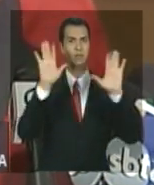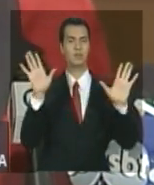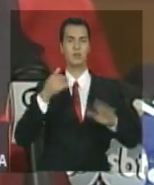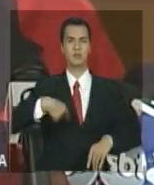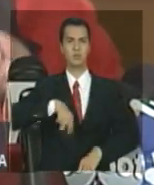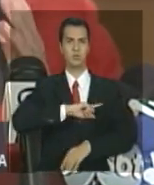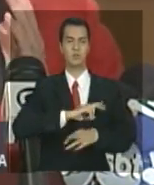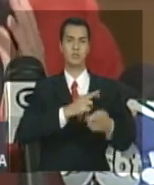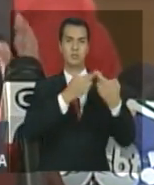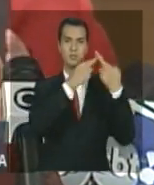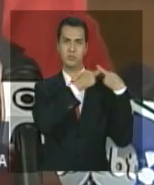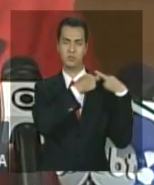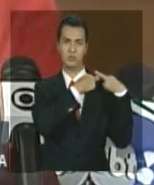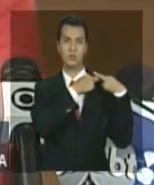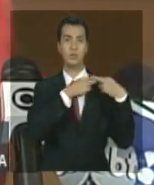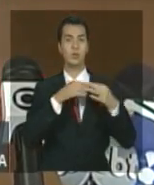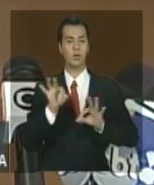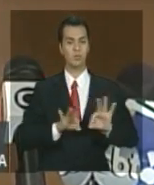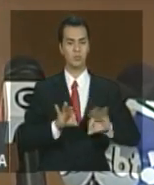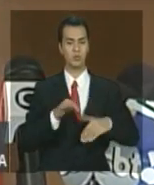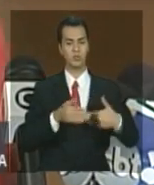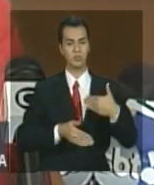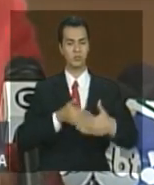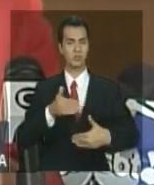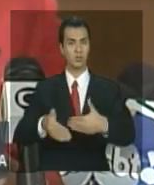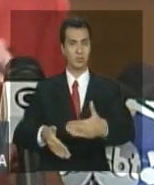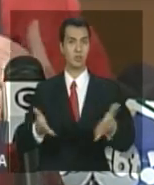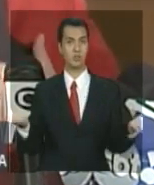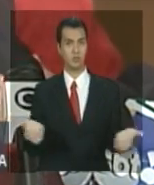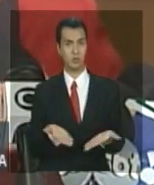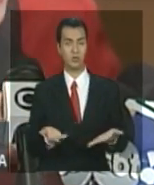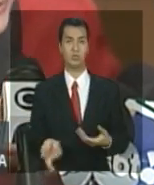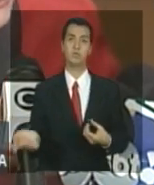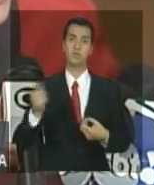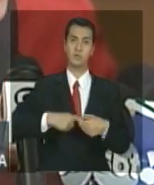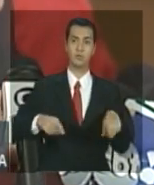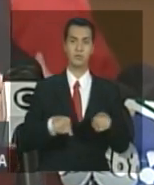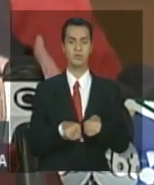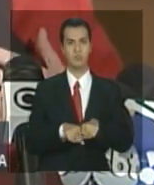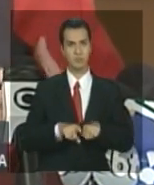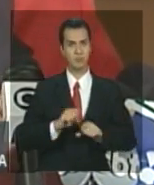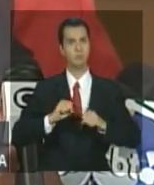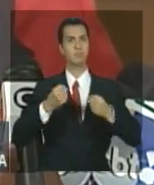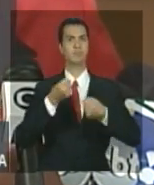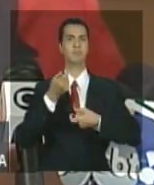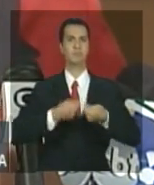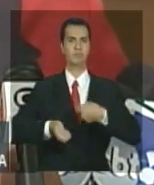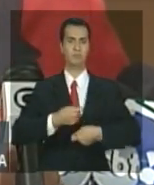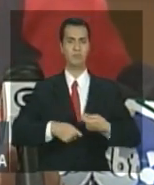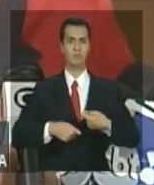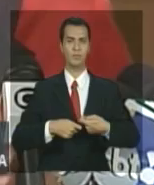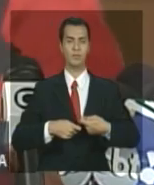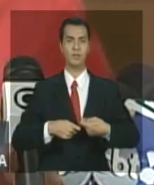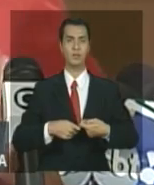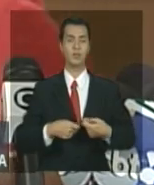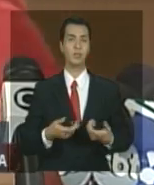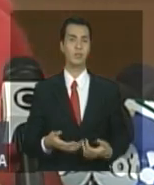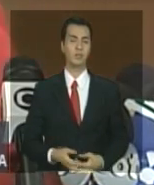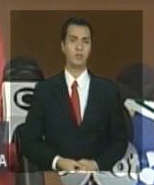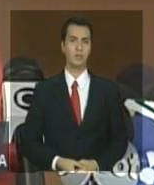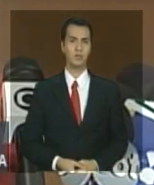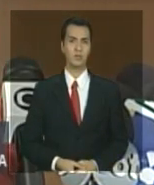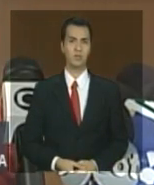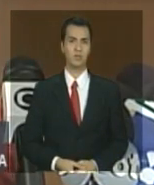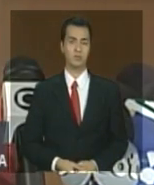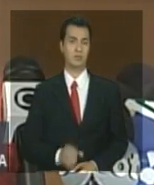nós nesse processo de contenção da crise, de retomada, é compartilhada. Ninguém pode falar, não, eu não